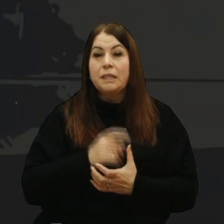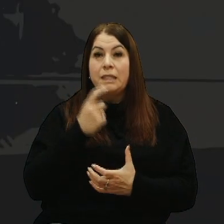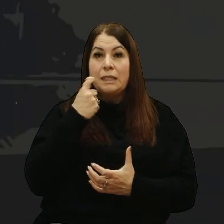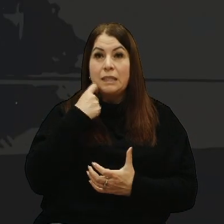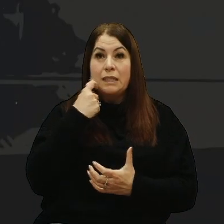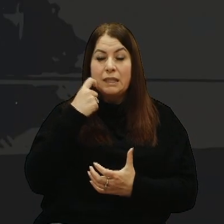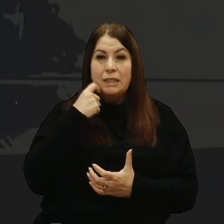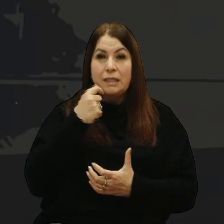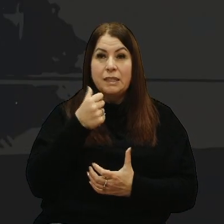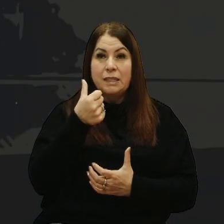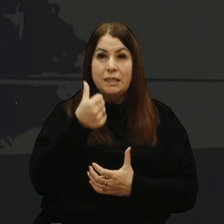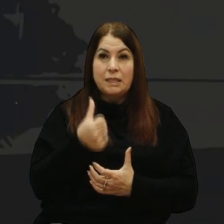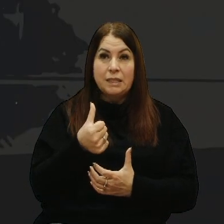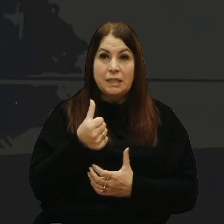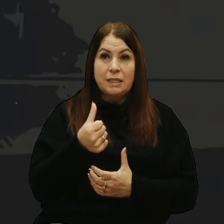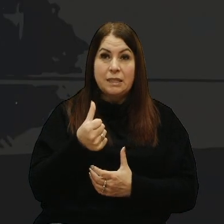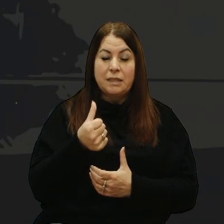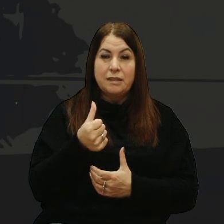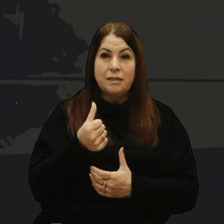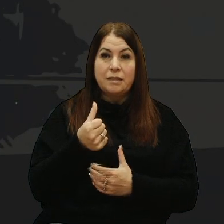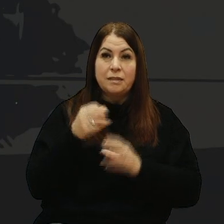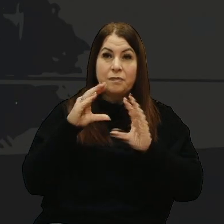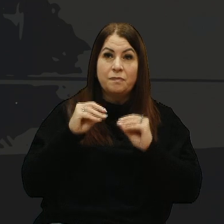Sexta-feira às 18 horas,